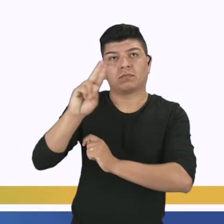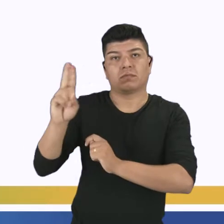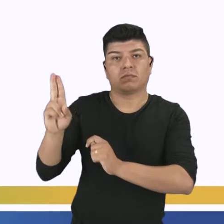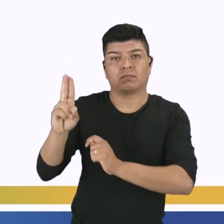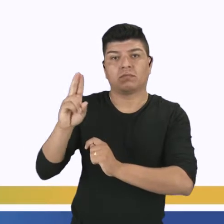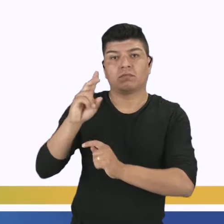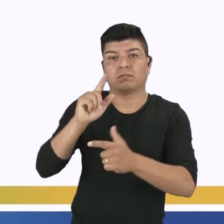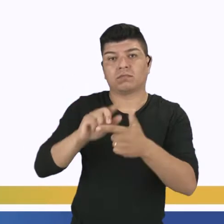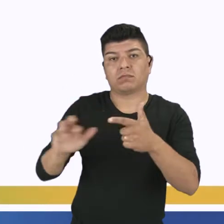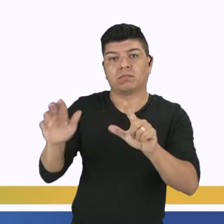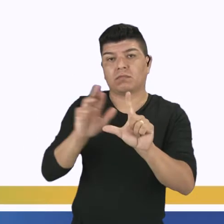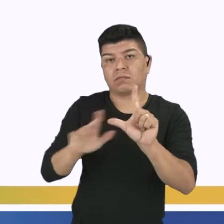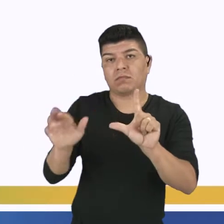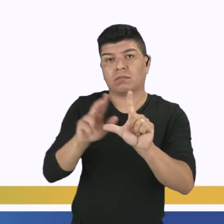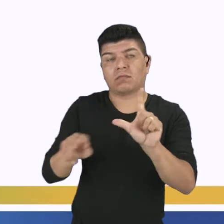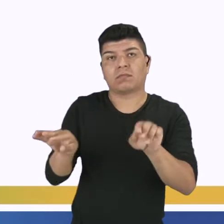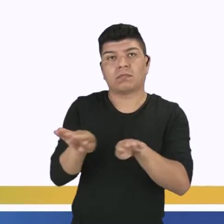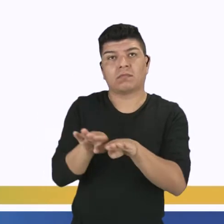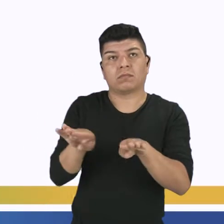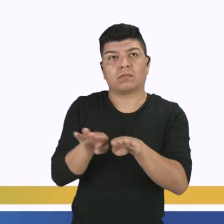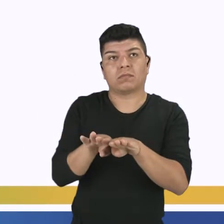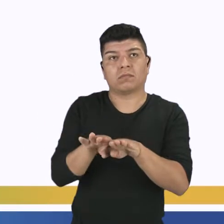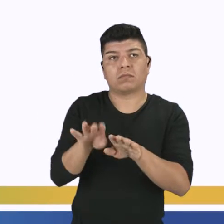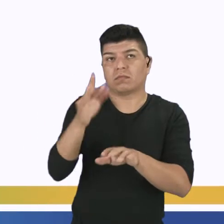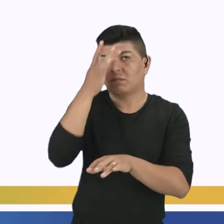letras. Estas personas se los